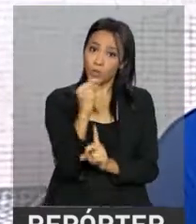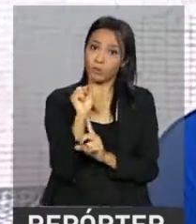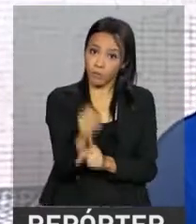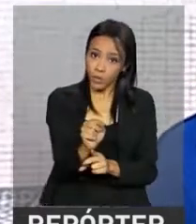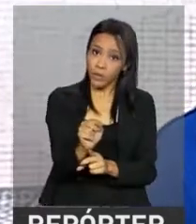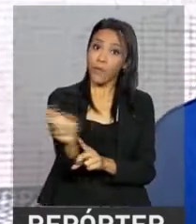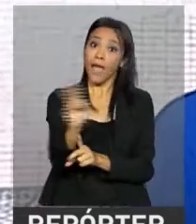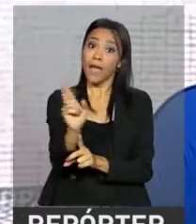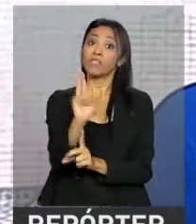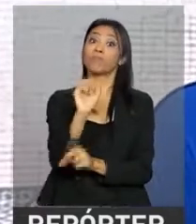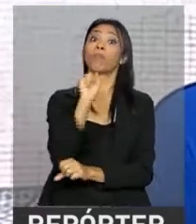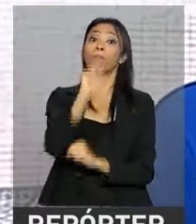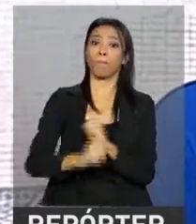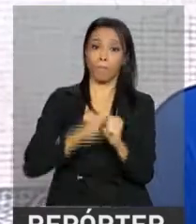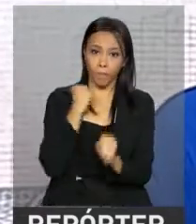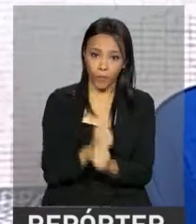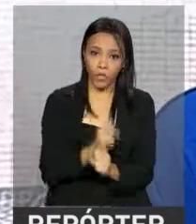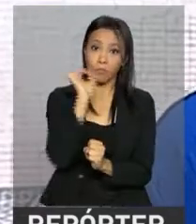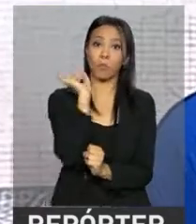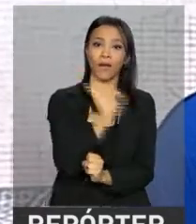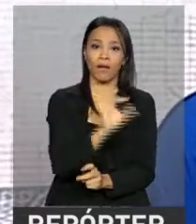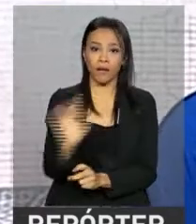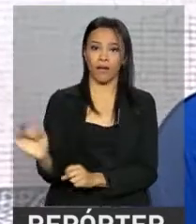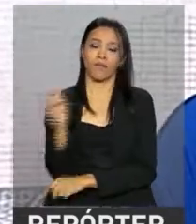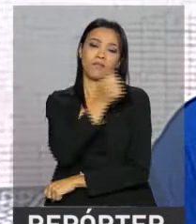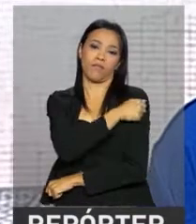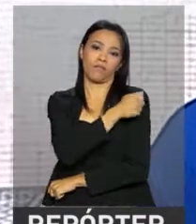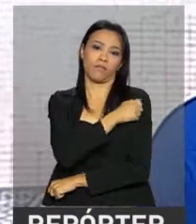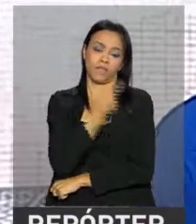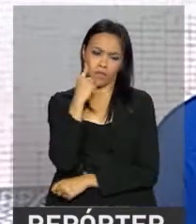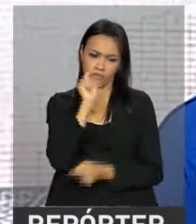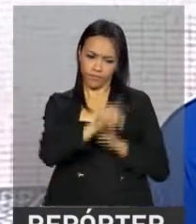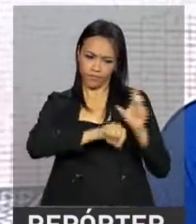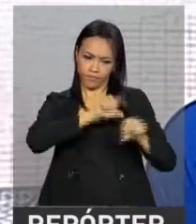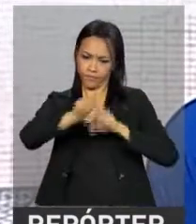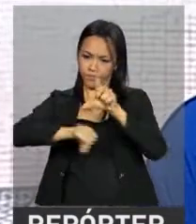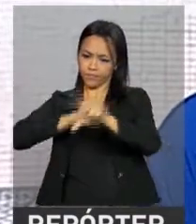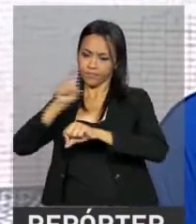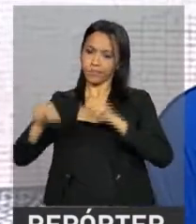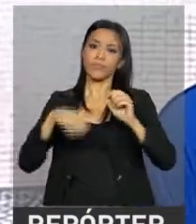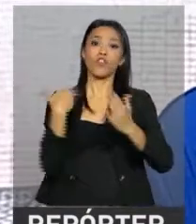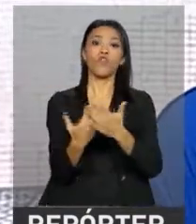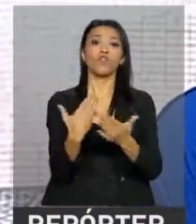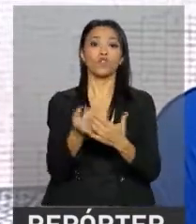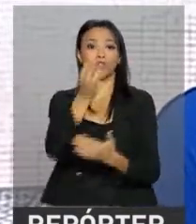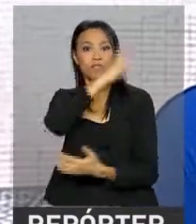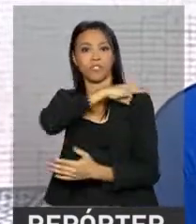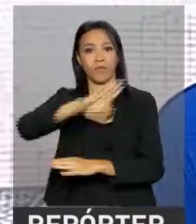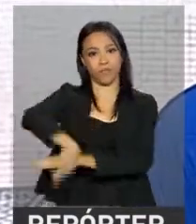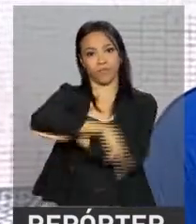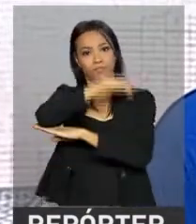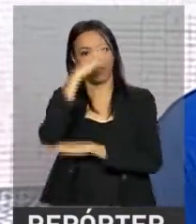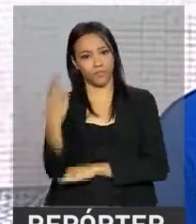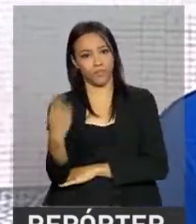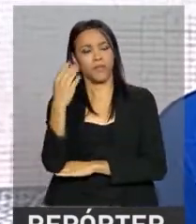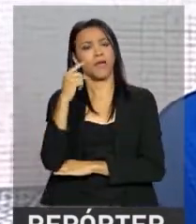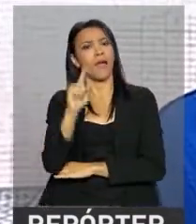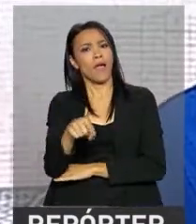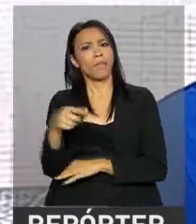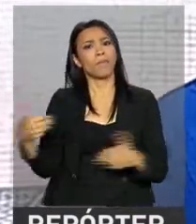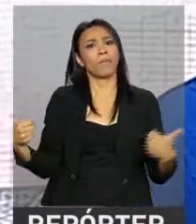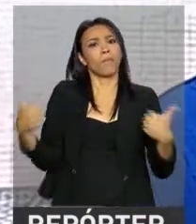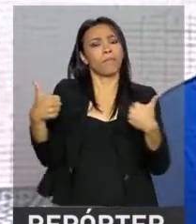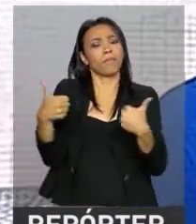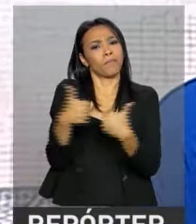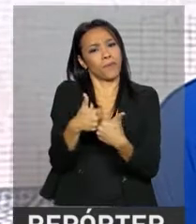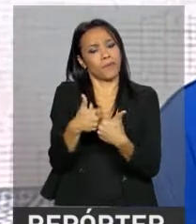ao ano por aluno. A seleção dos estudantes que vão cursar o ensino médio integral ocorreu por proximidade da escola